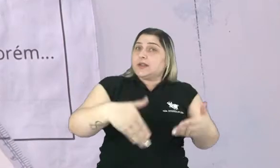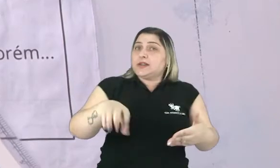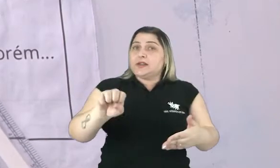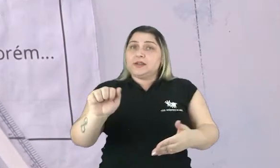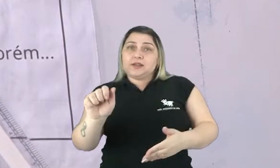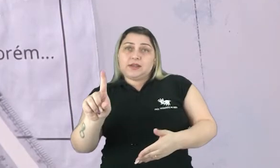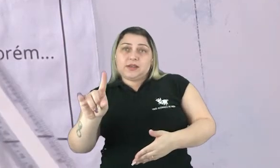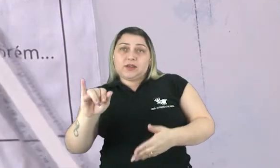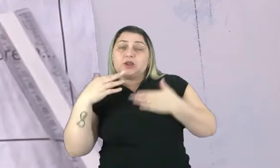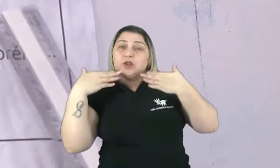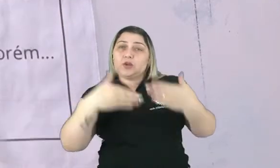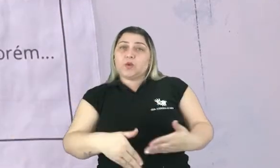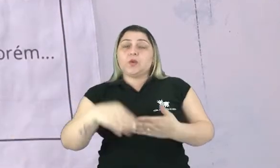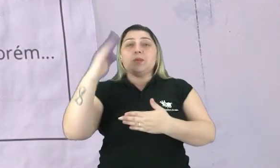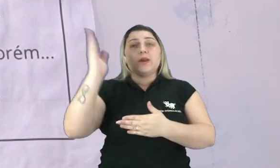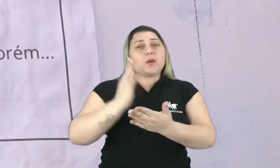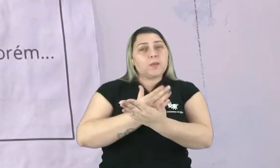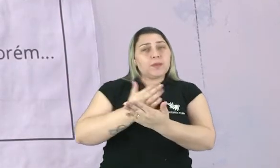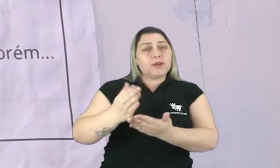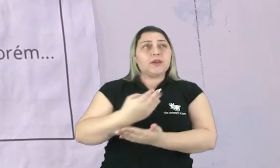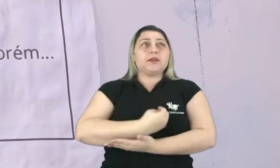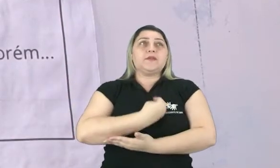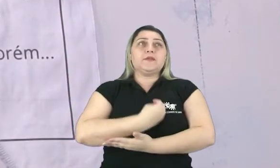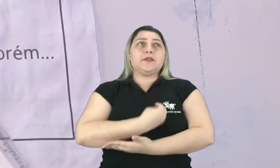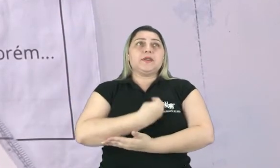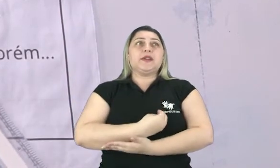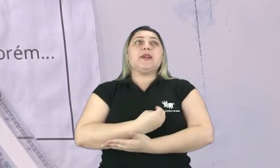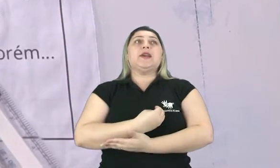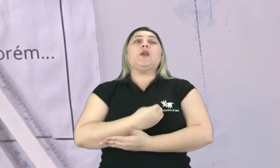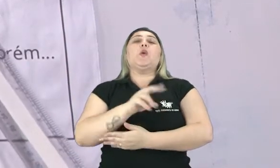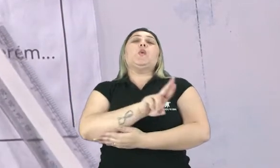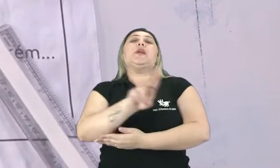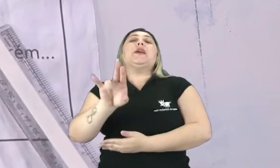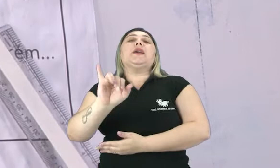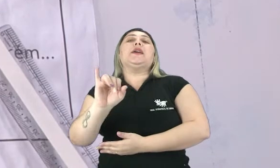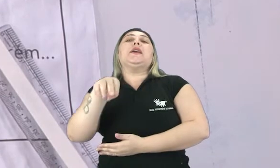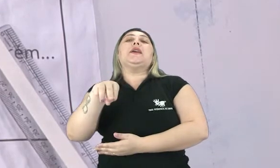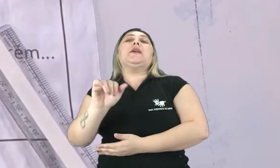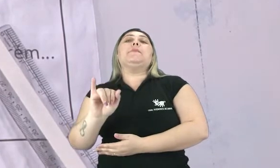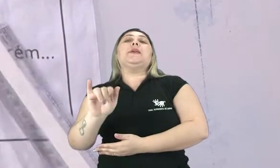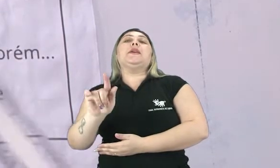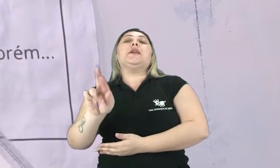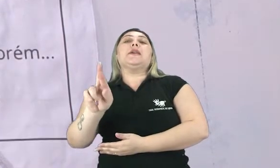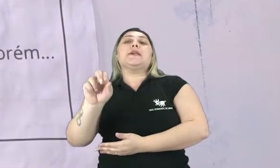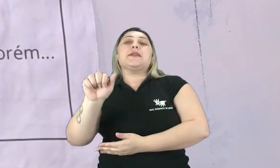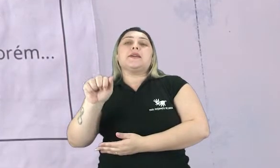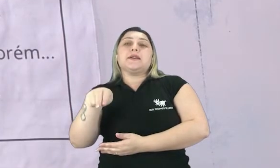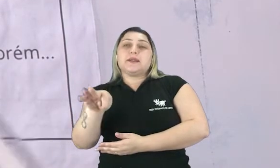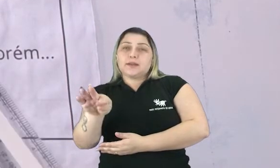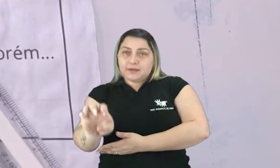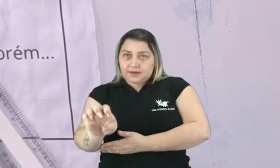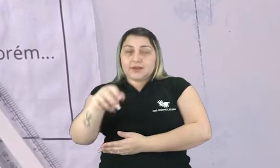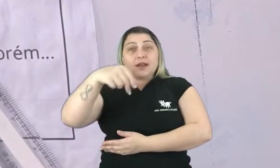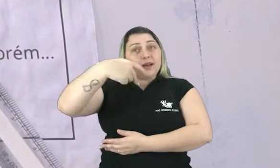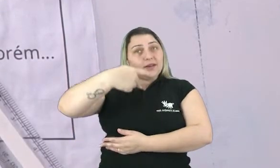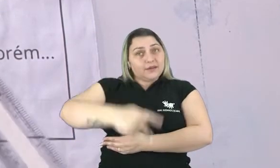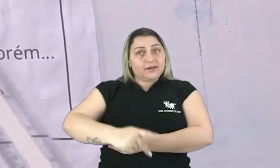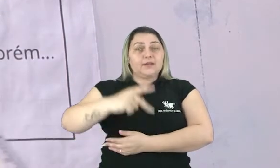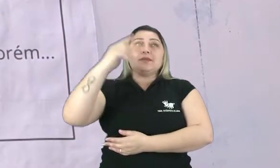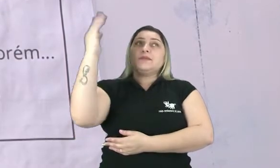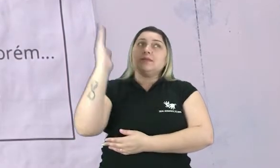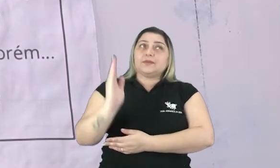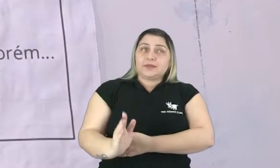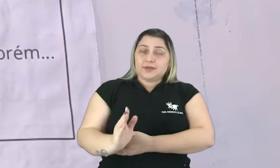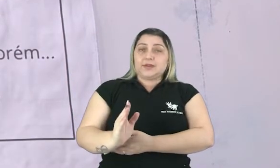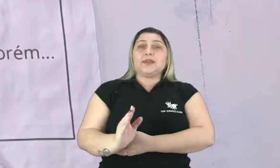ó, para começar a sua vida, ele foi chamado de imigrante. Então, aqui no Brasil, que